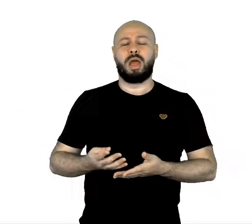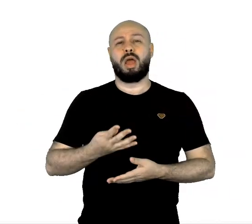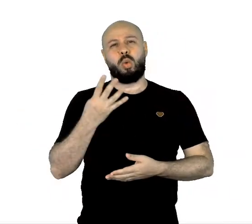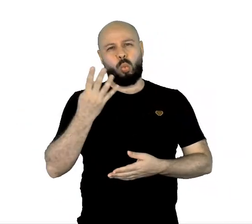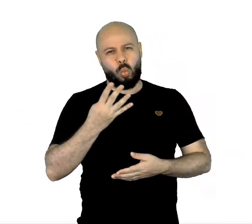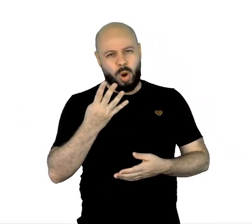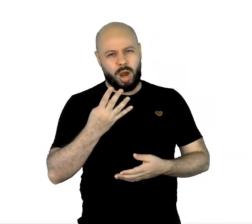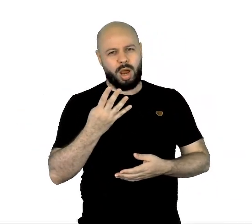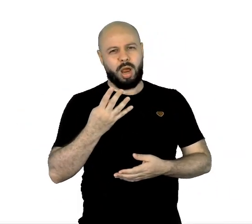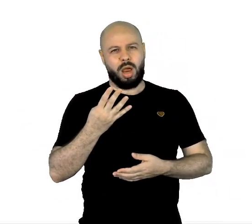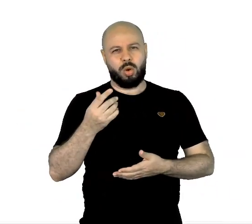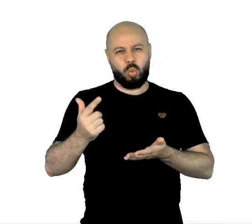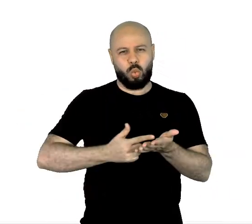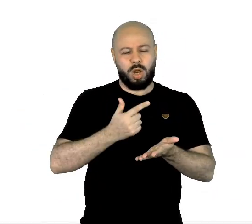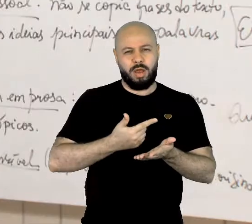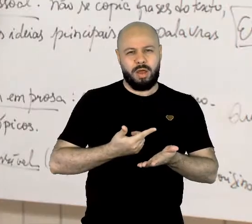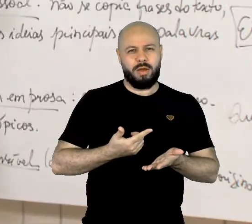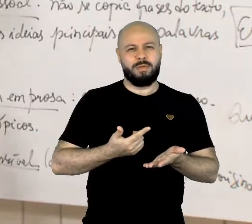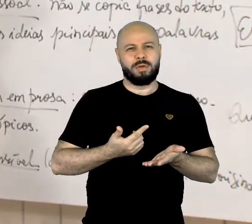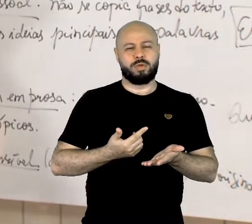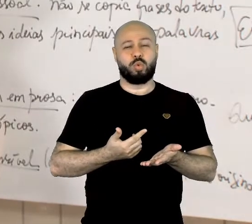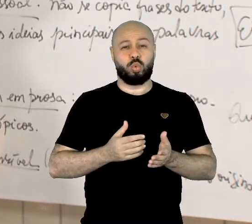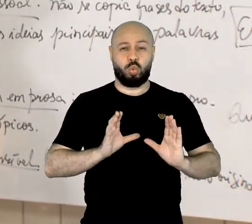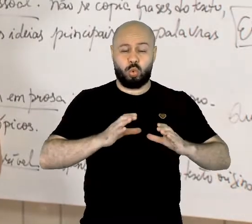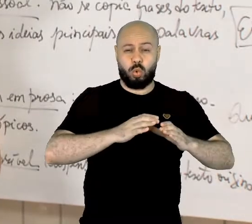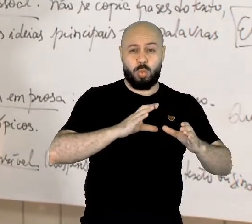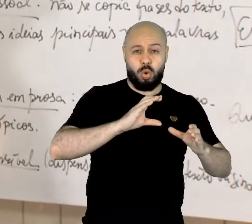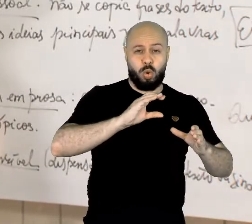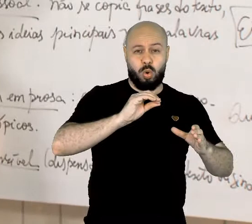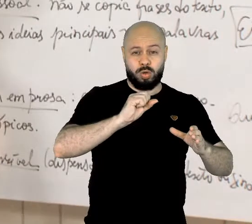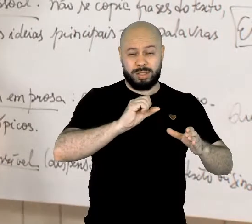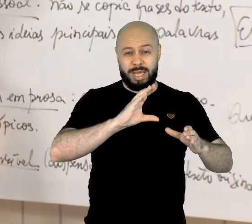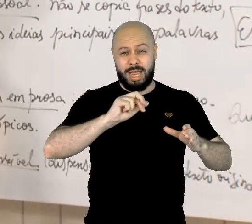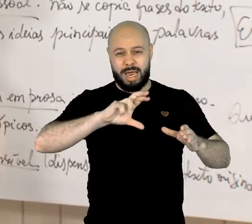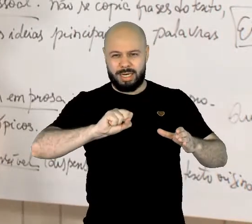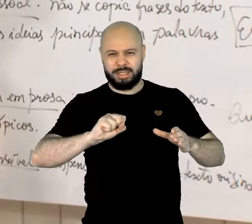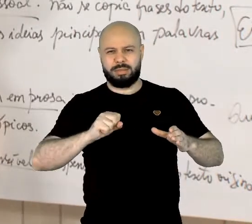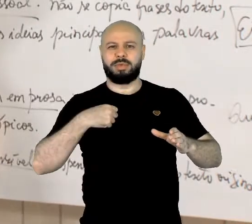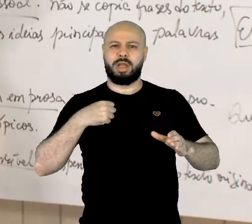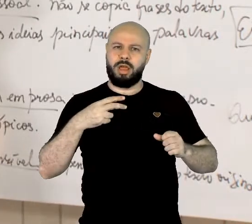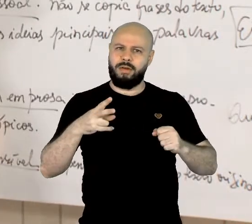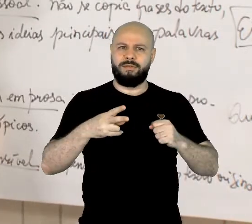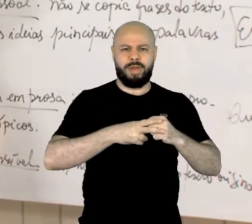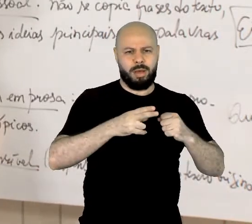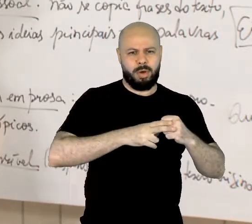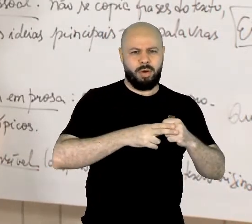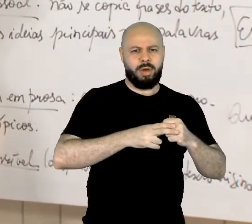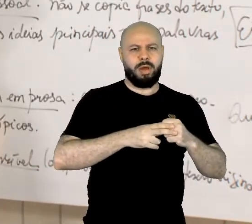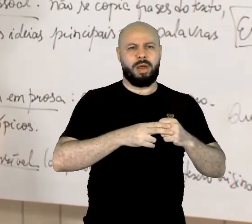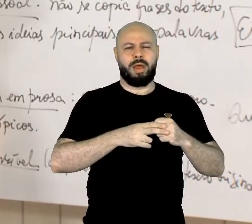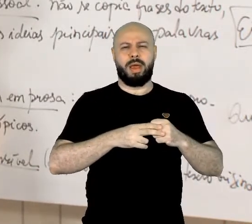os livros que retrata. Temos um verbo aí, envolvem,